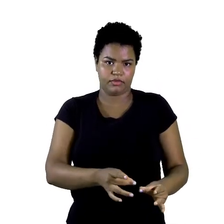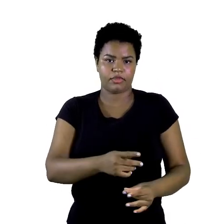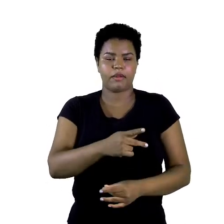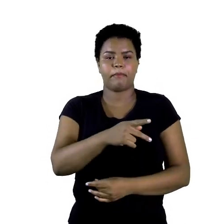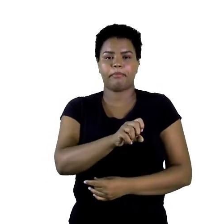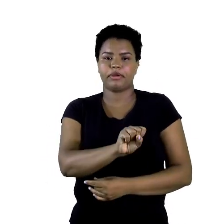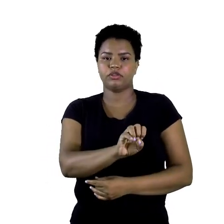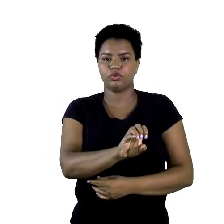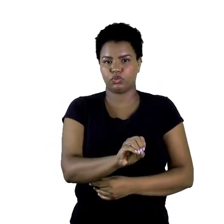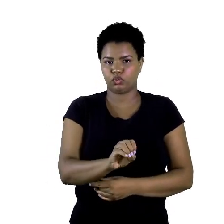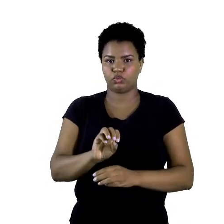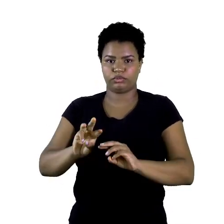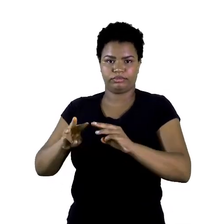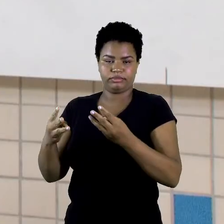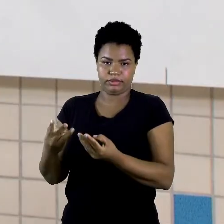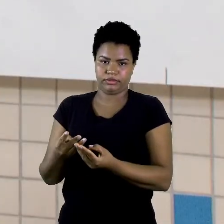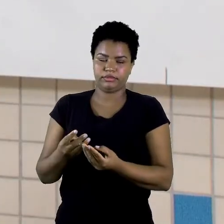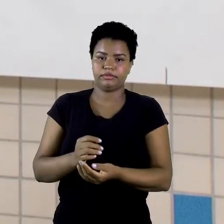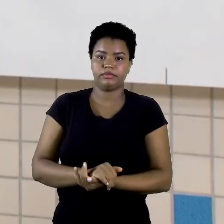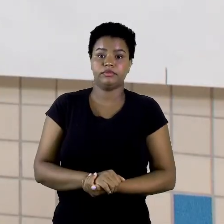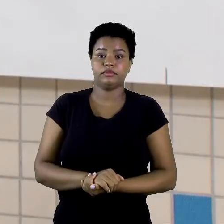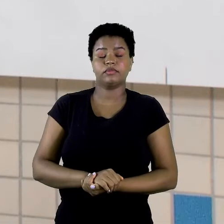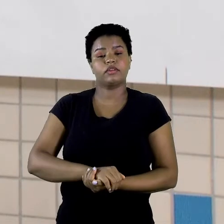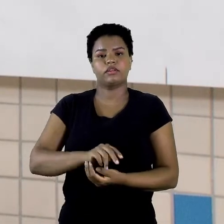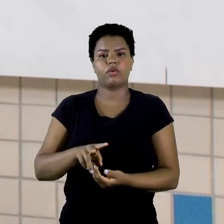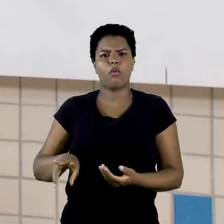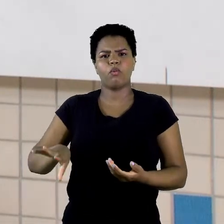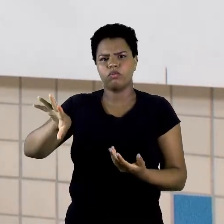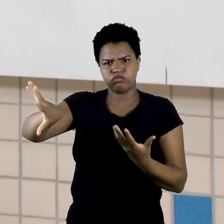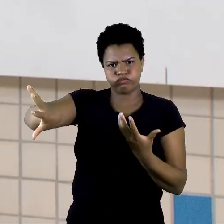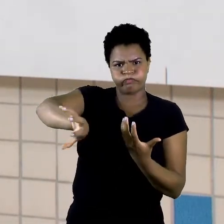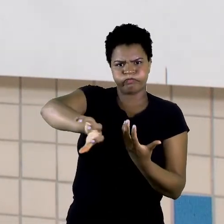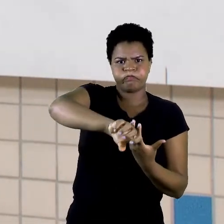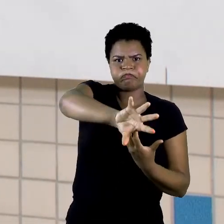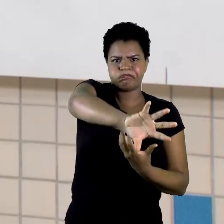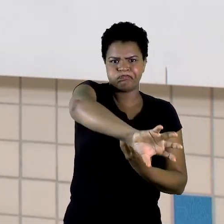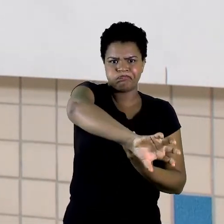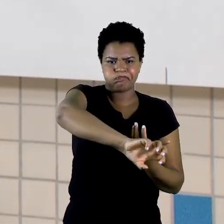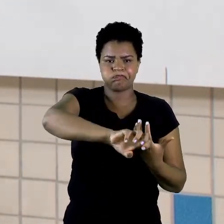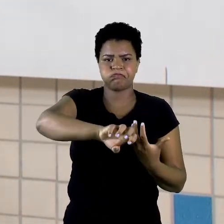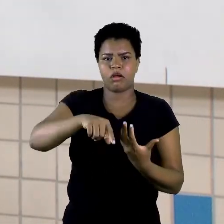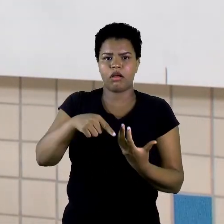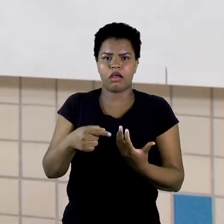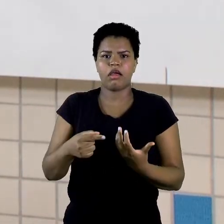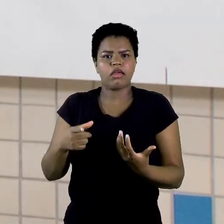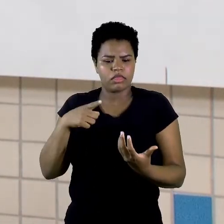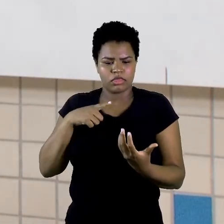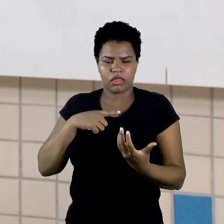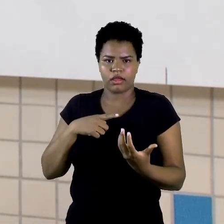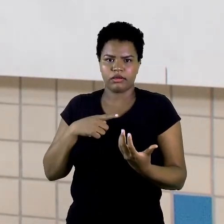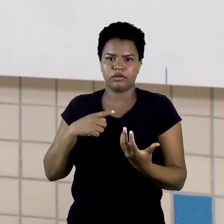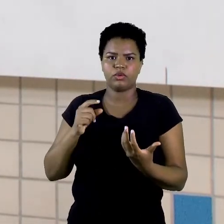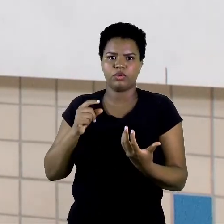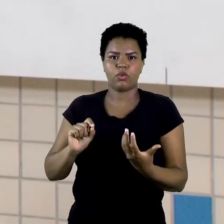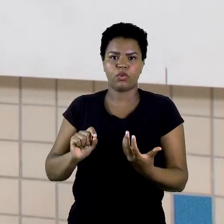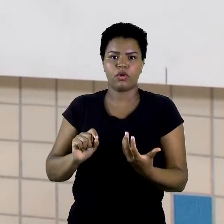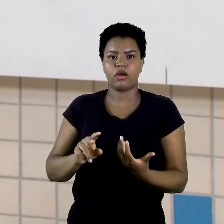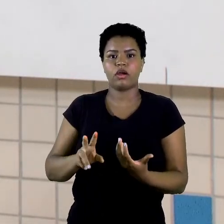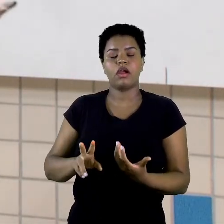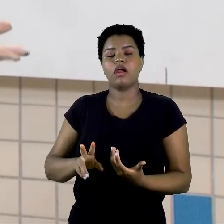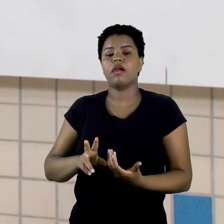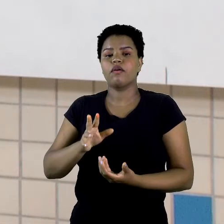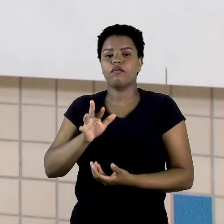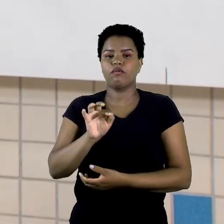massa. A força gravitacional com a Terra atrai todos os corpos ao seu redor. É chamada de força-peso